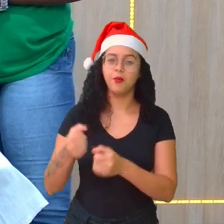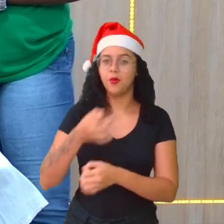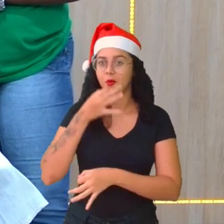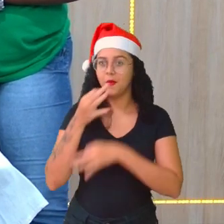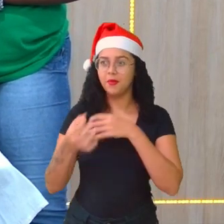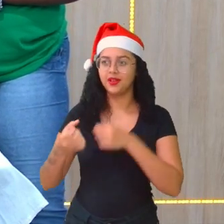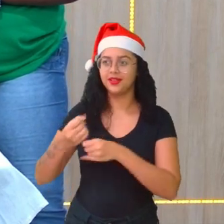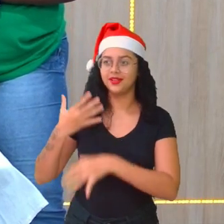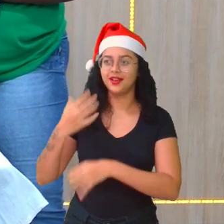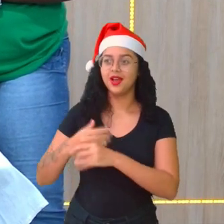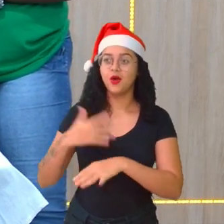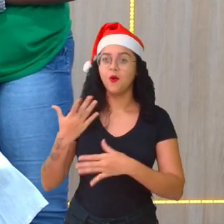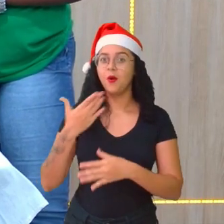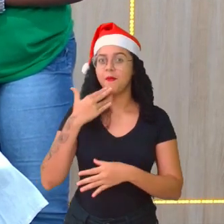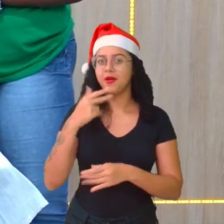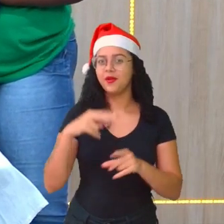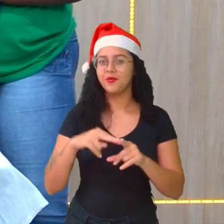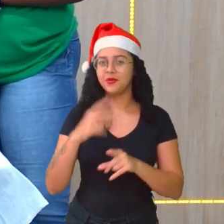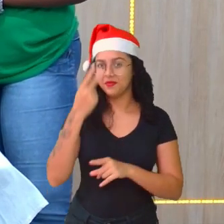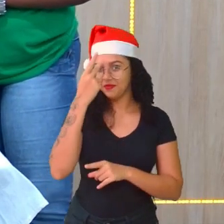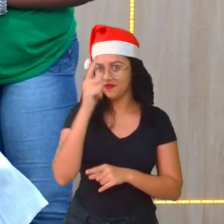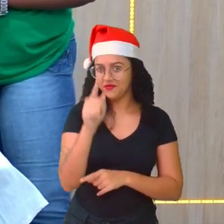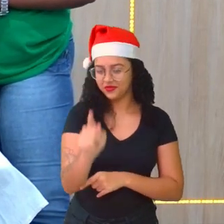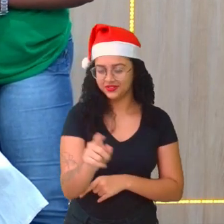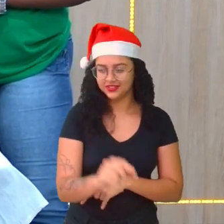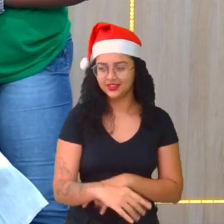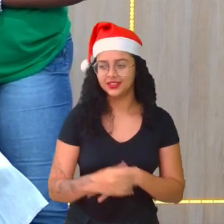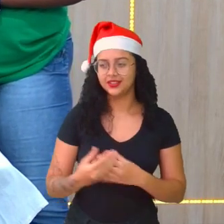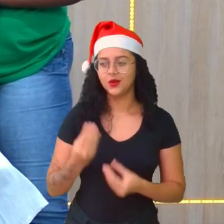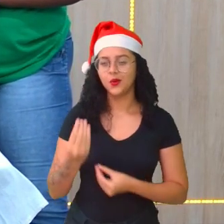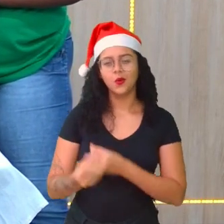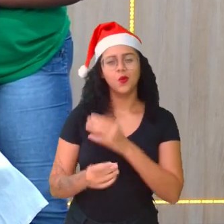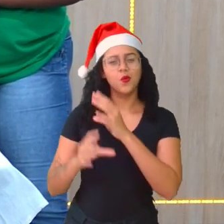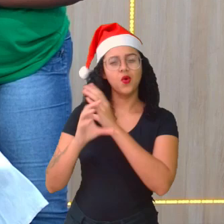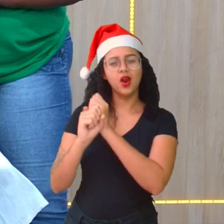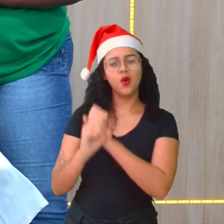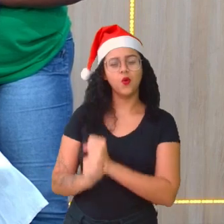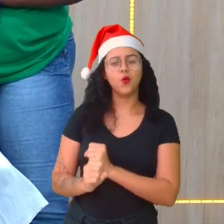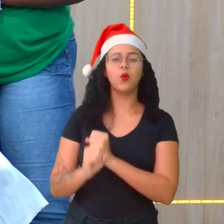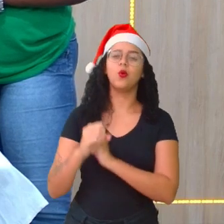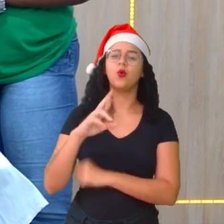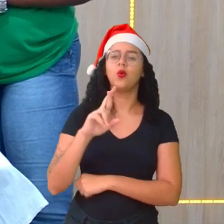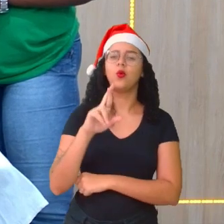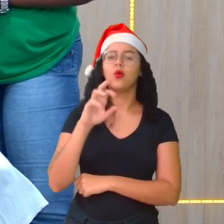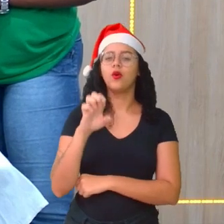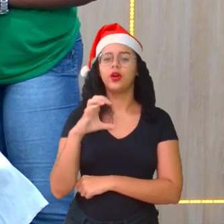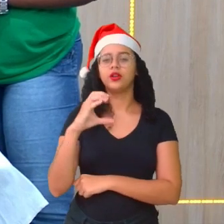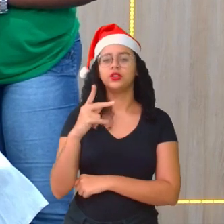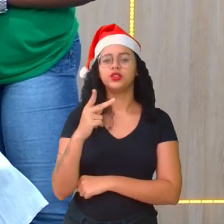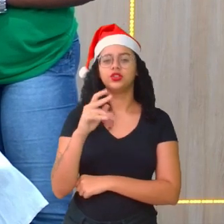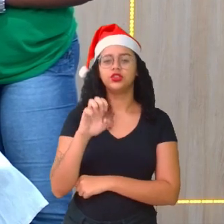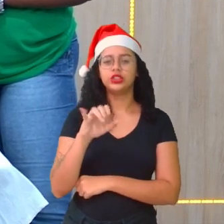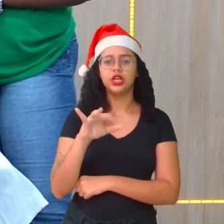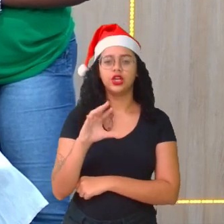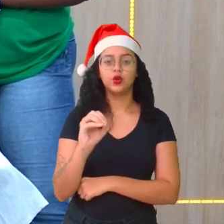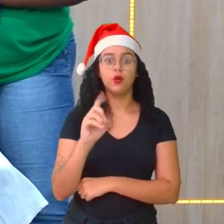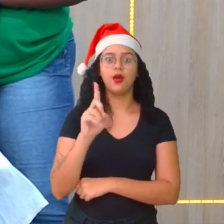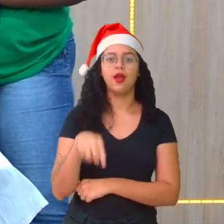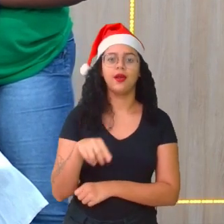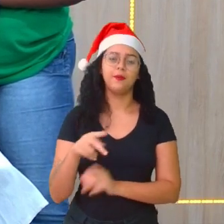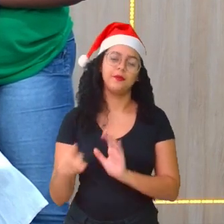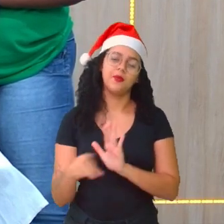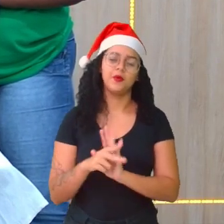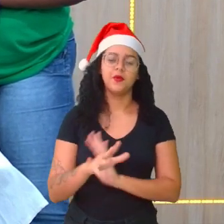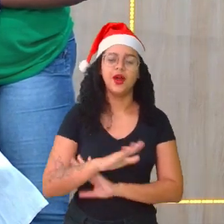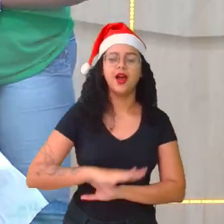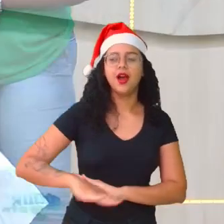você. É, exatamente. Gente, pra calcular o recheio que tá em cima aqui, é a área dele, a área da superfície,